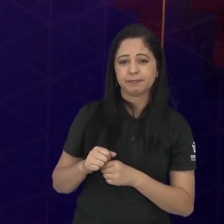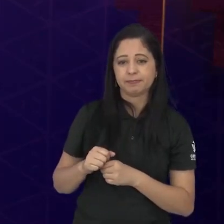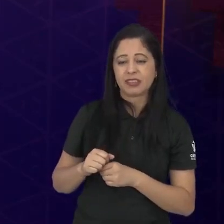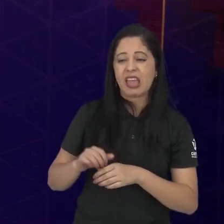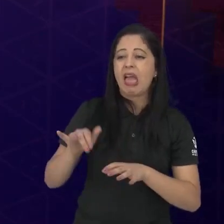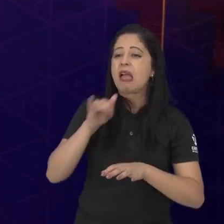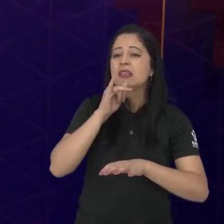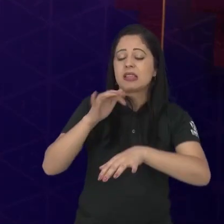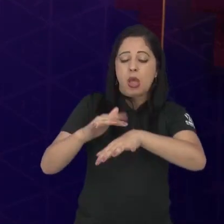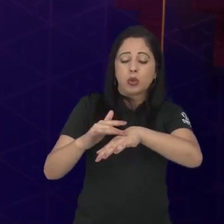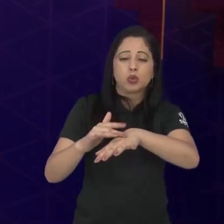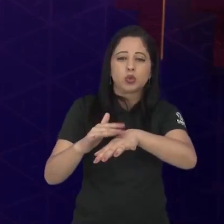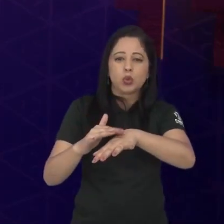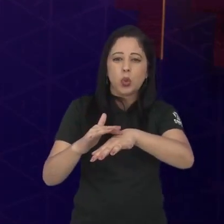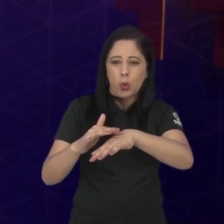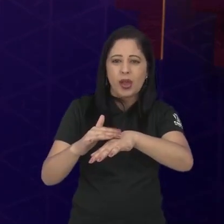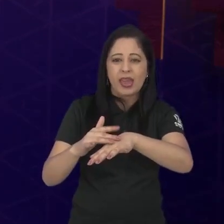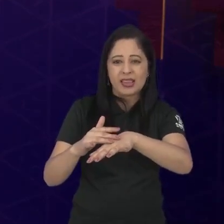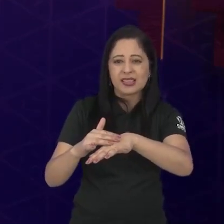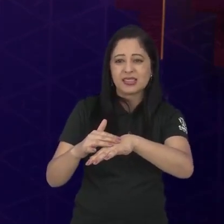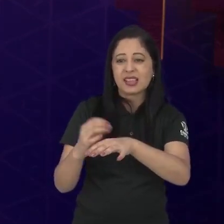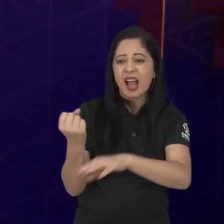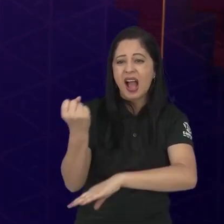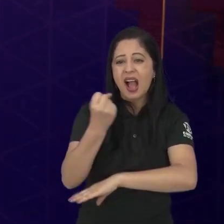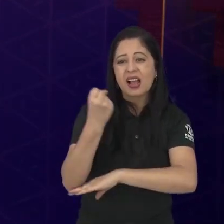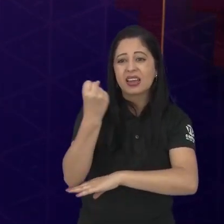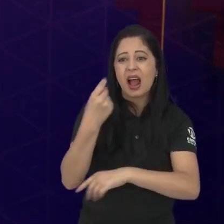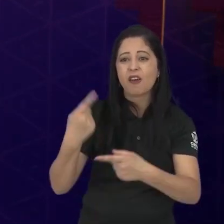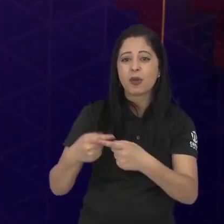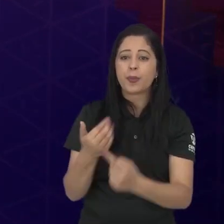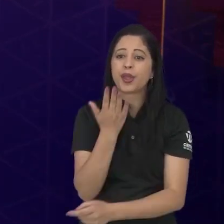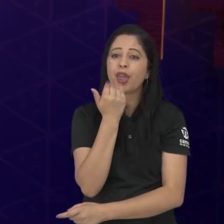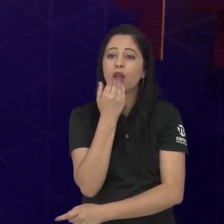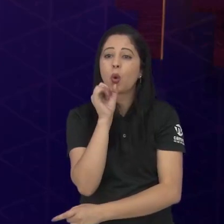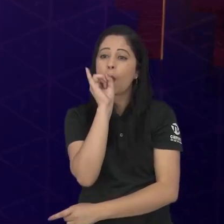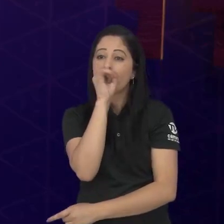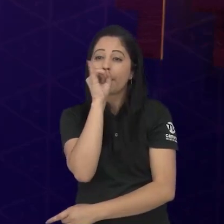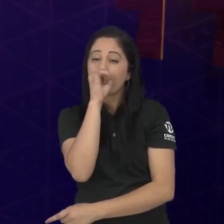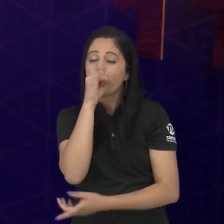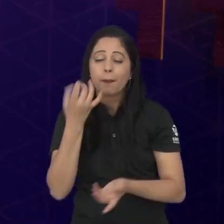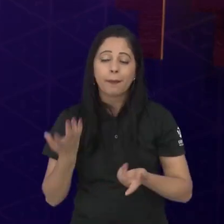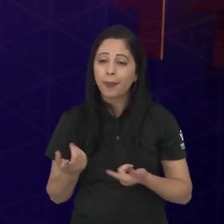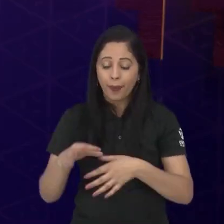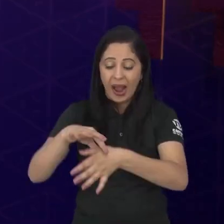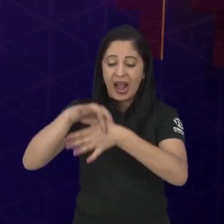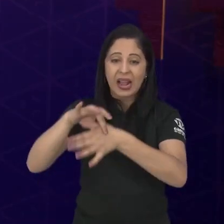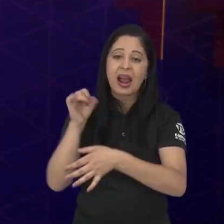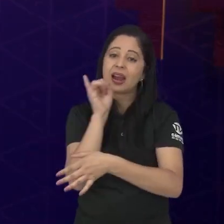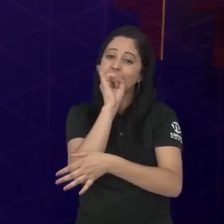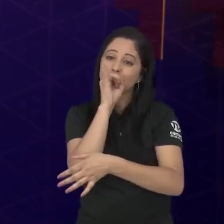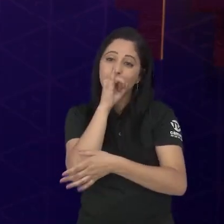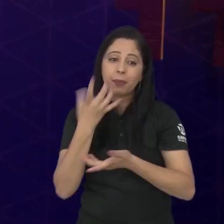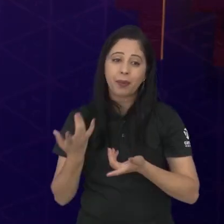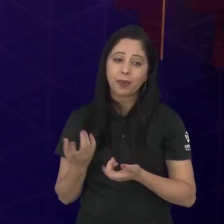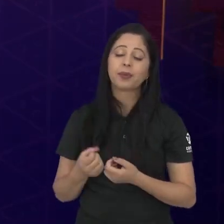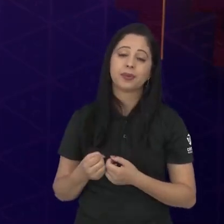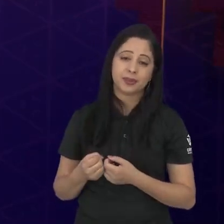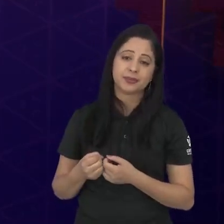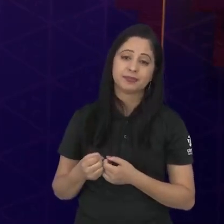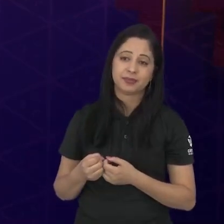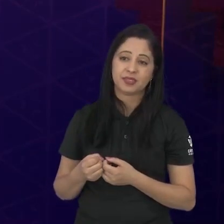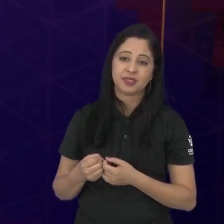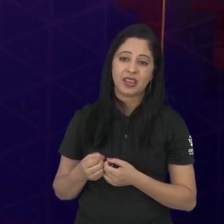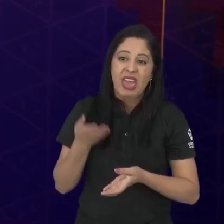tem doenças degenerativas que é por comer carne de porco sem ser o porco que ele foi criado